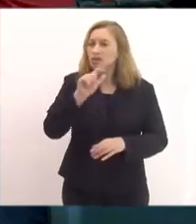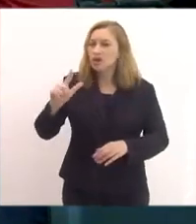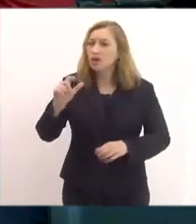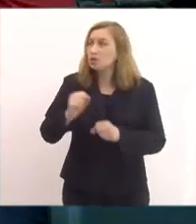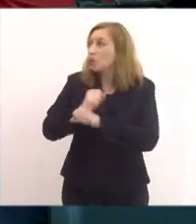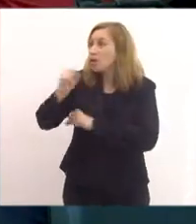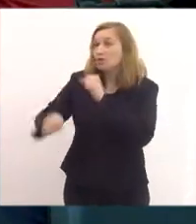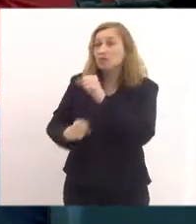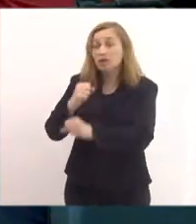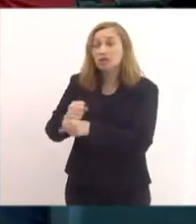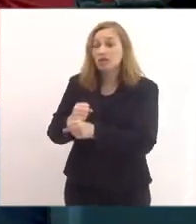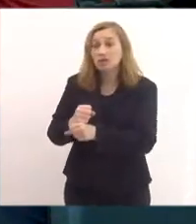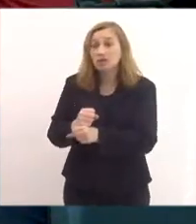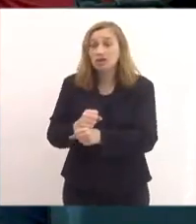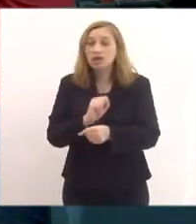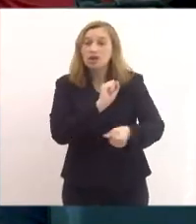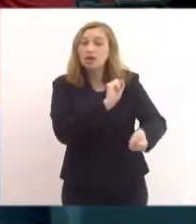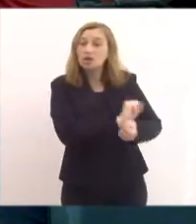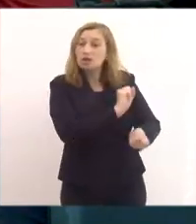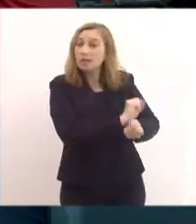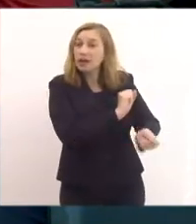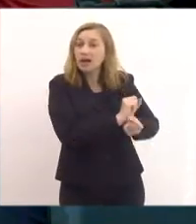e o concurso de soldado não é resolvido.